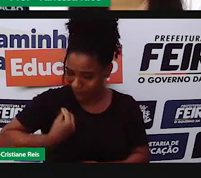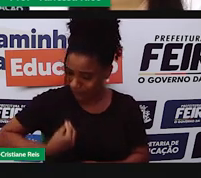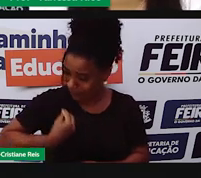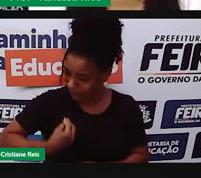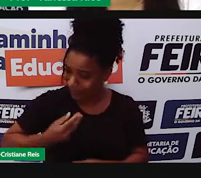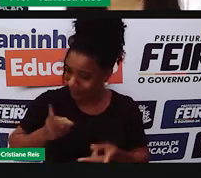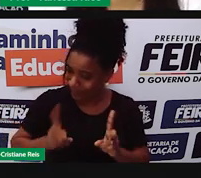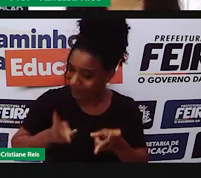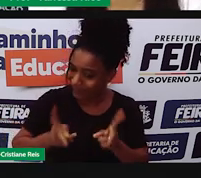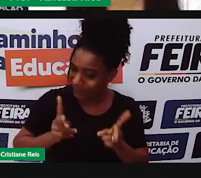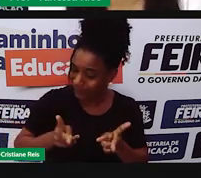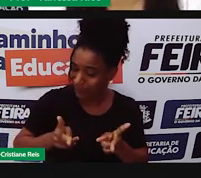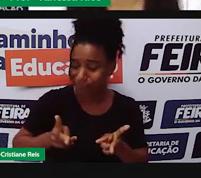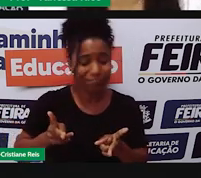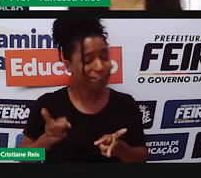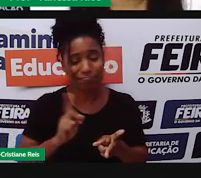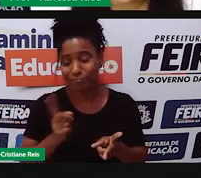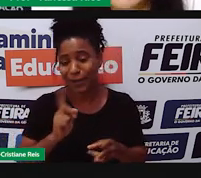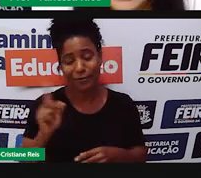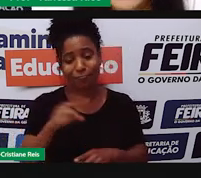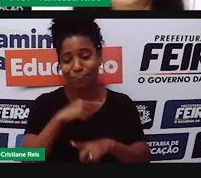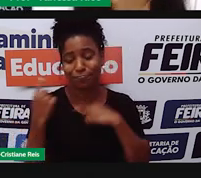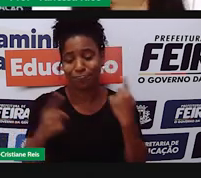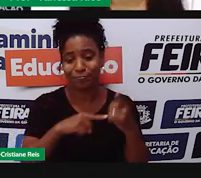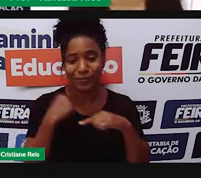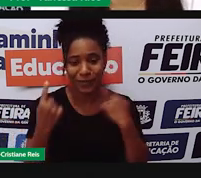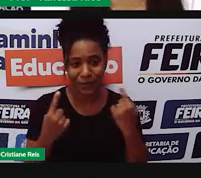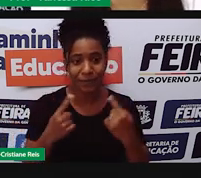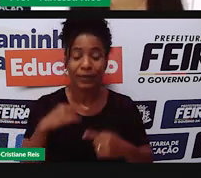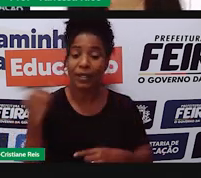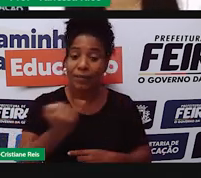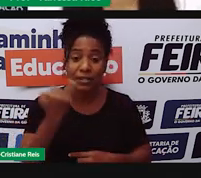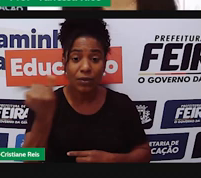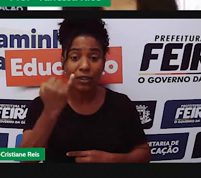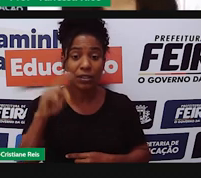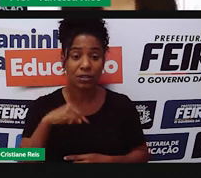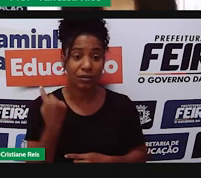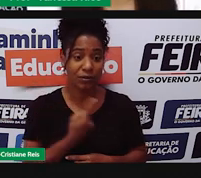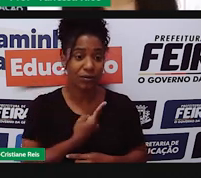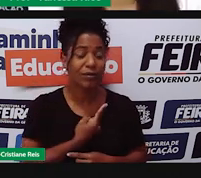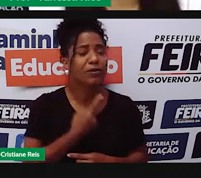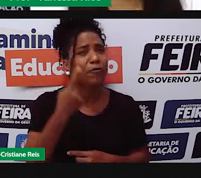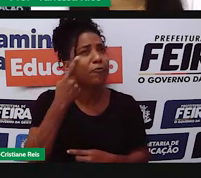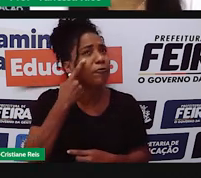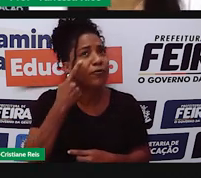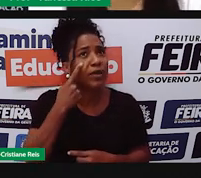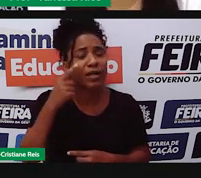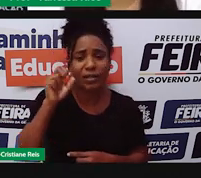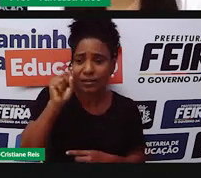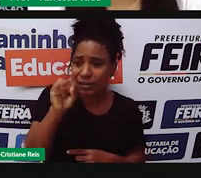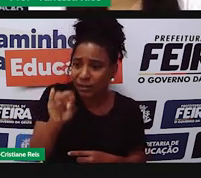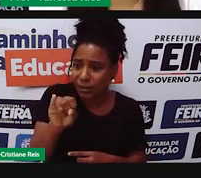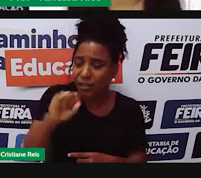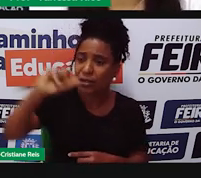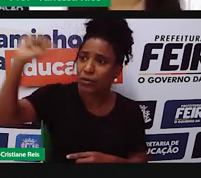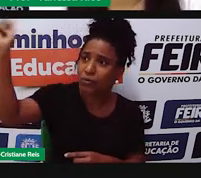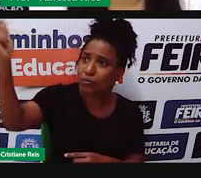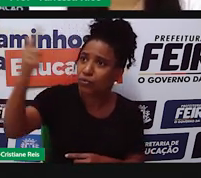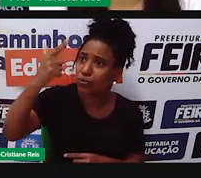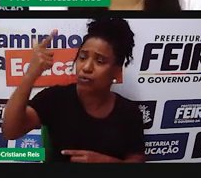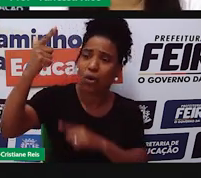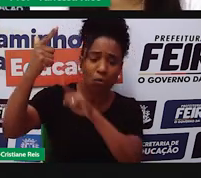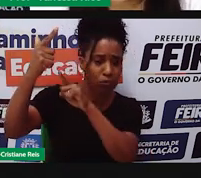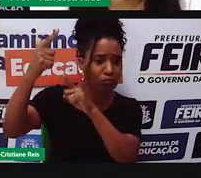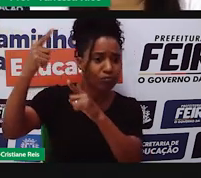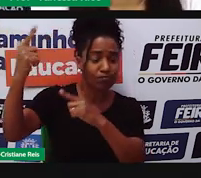Mas é importante a gente perceber enquanto presente, né, como o Sol influencia a nossa vida e como a sua existência